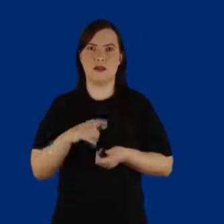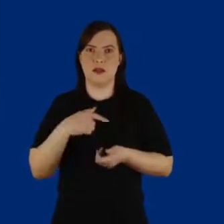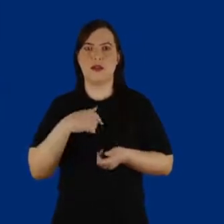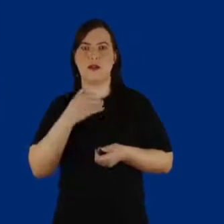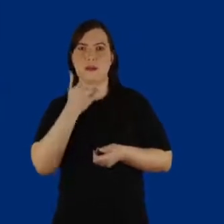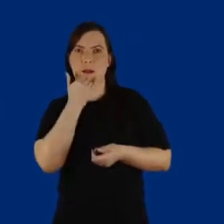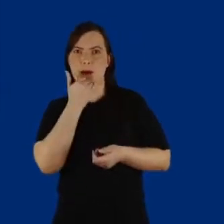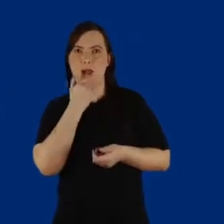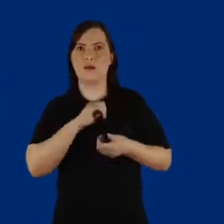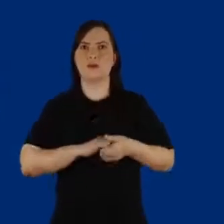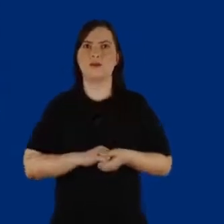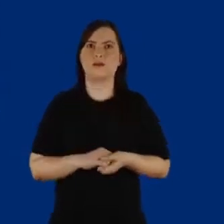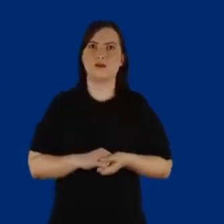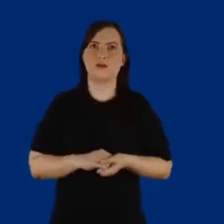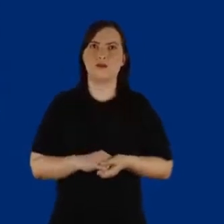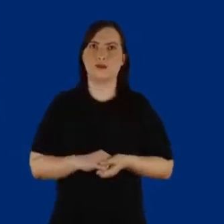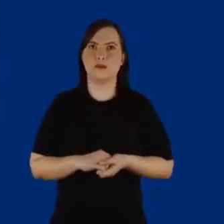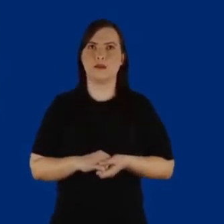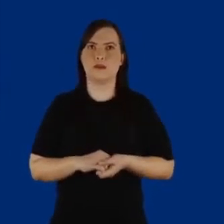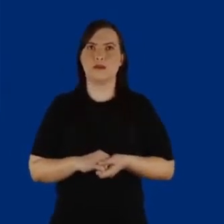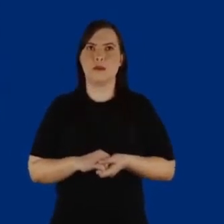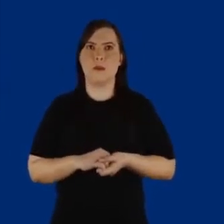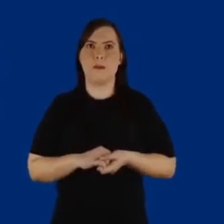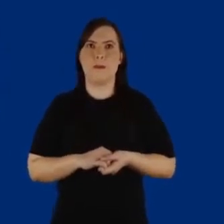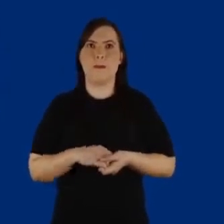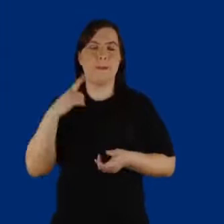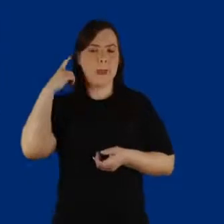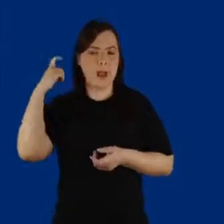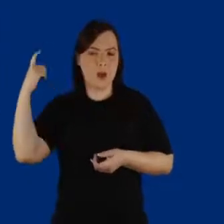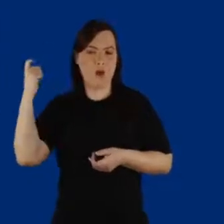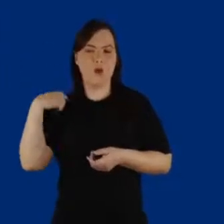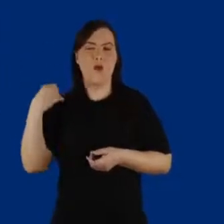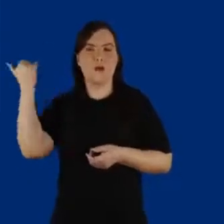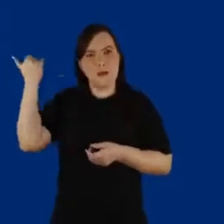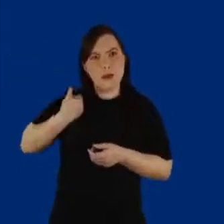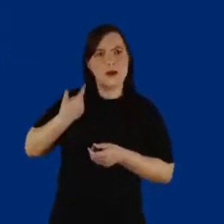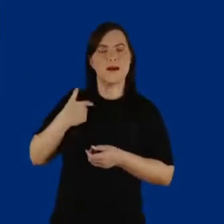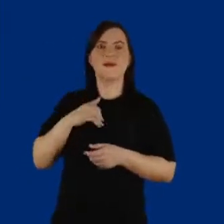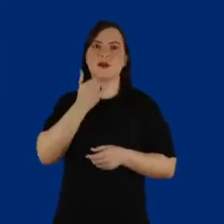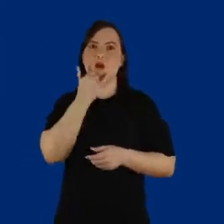Não é comigo, não. Né? Então, tem um ponto eletrônico aqui. Né?